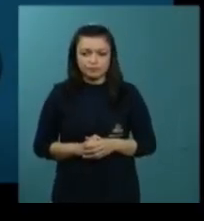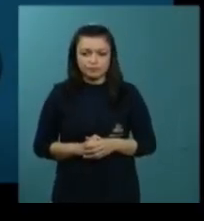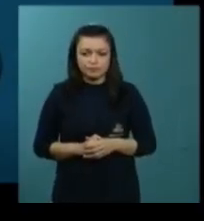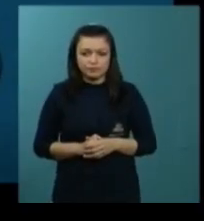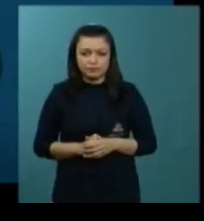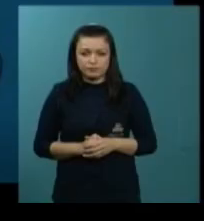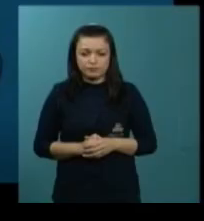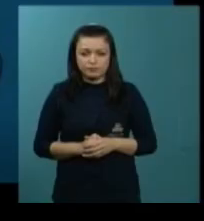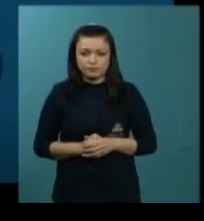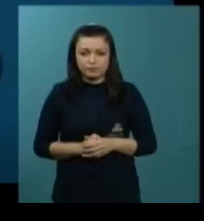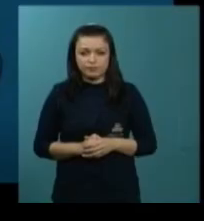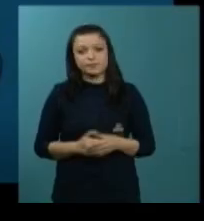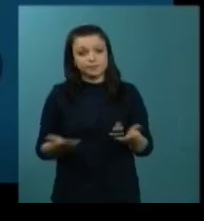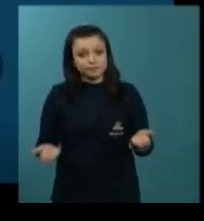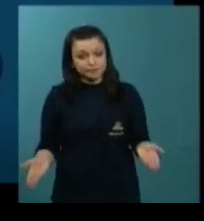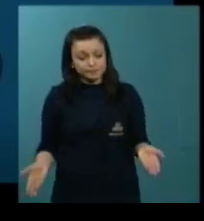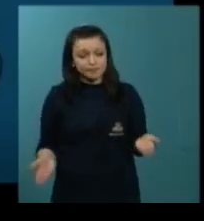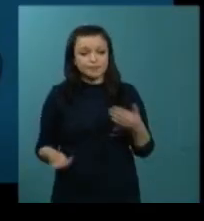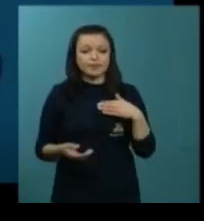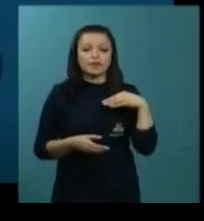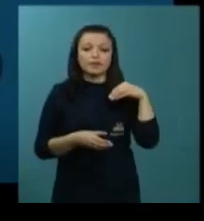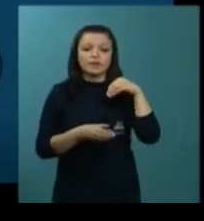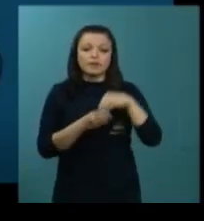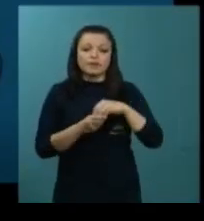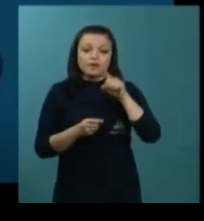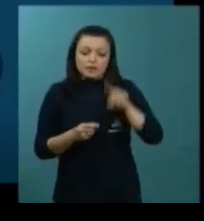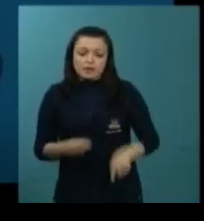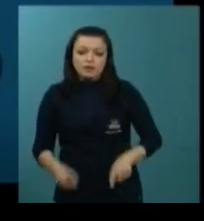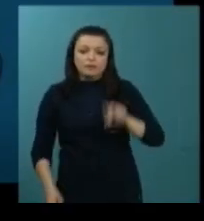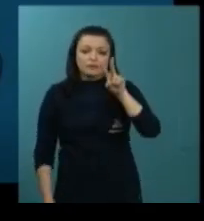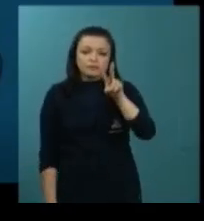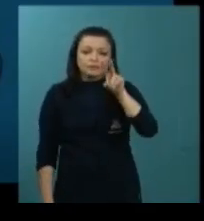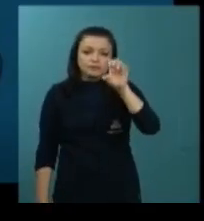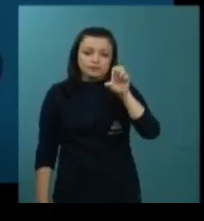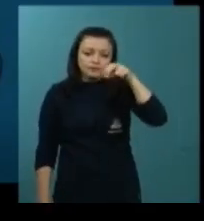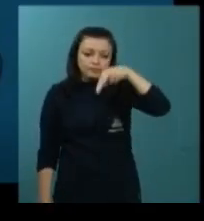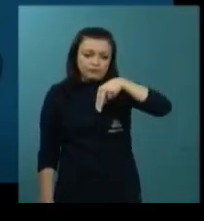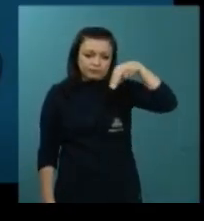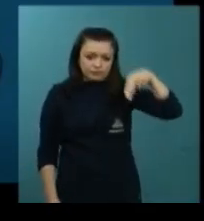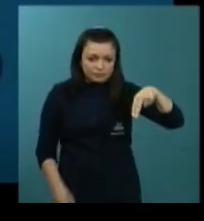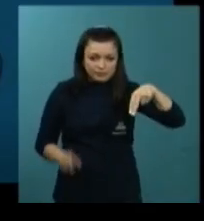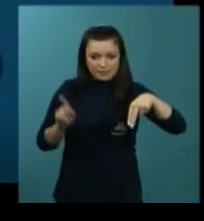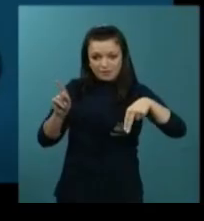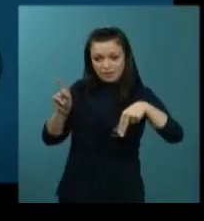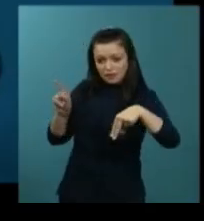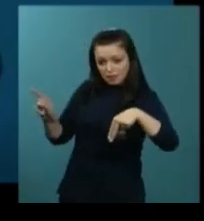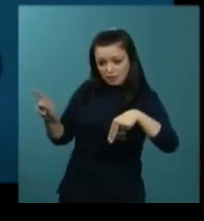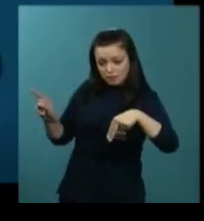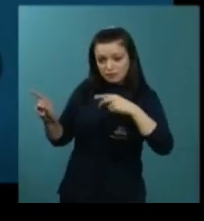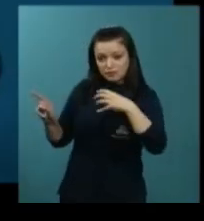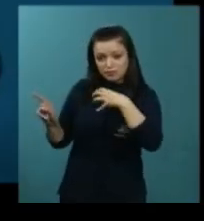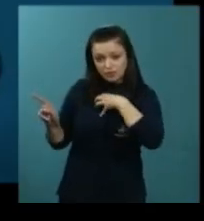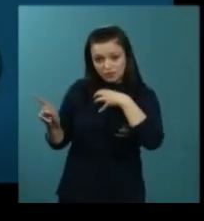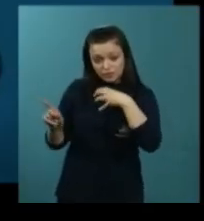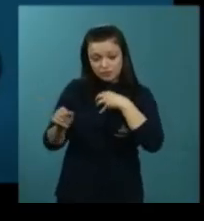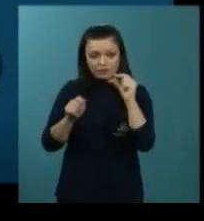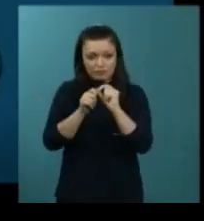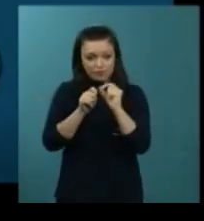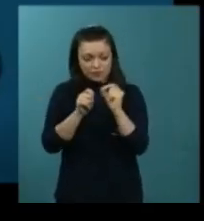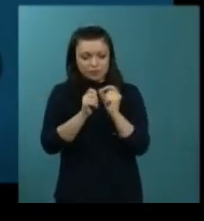U. Então, este modo de se representar um